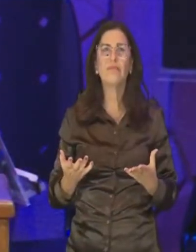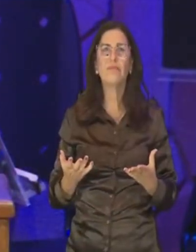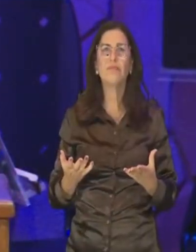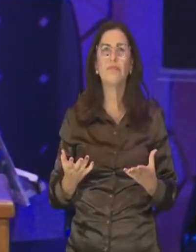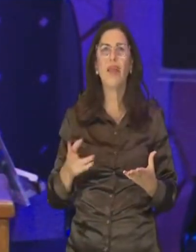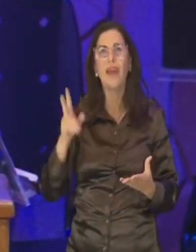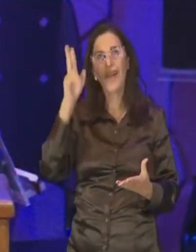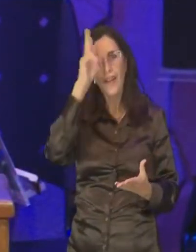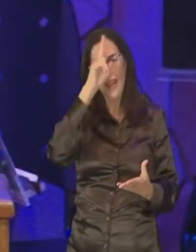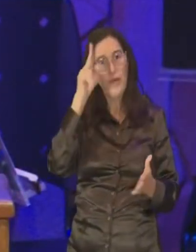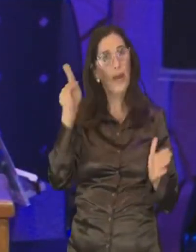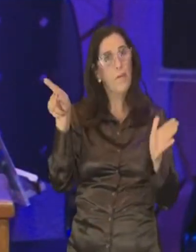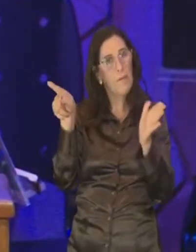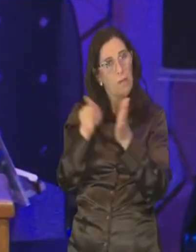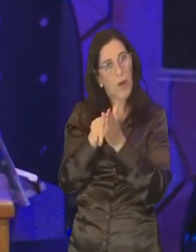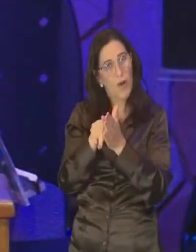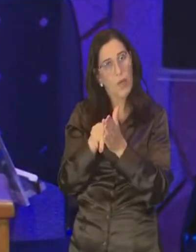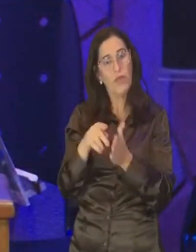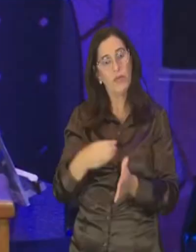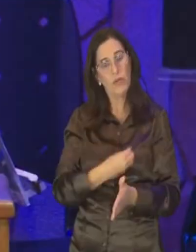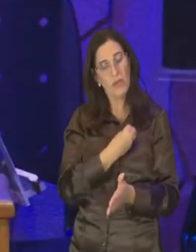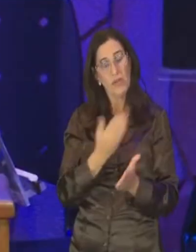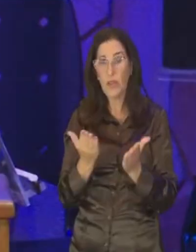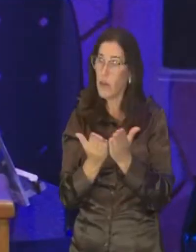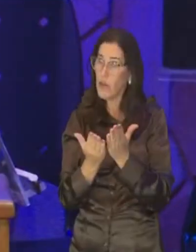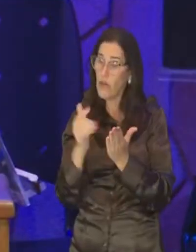lembra que isso faz parte da nossa trajetória.